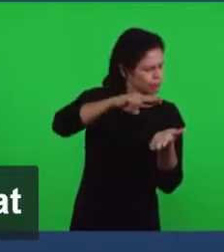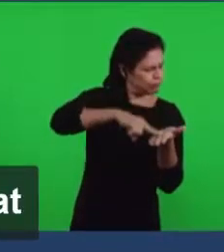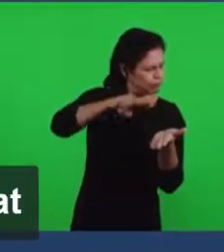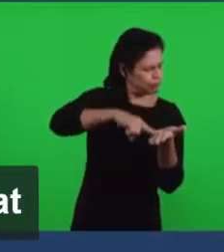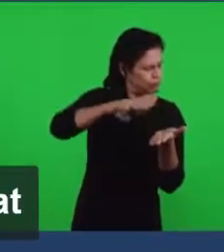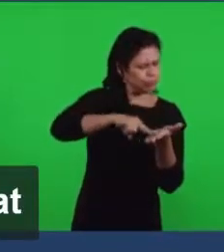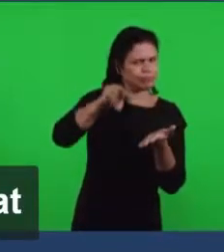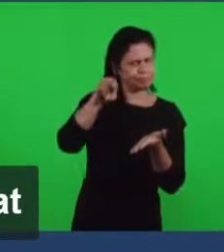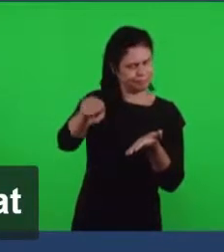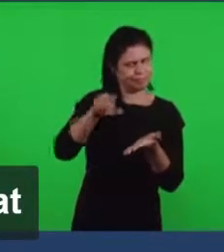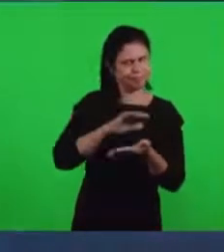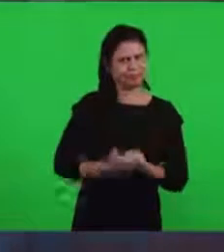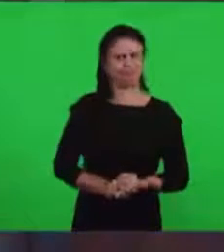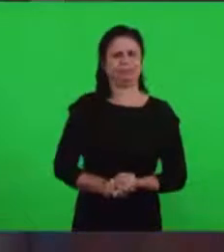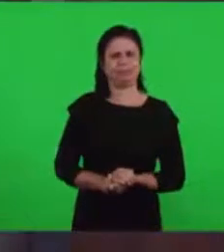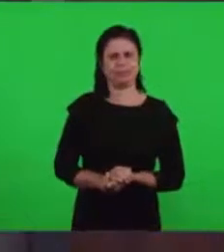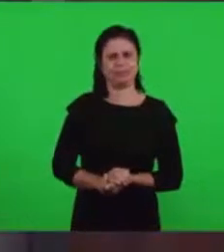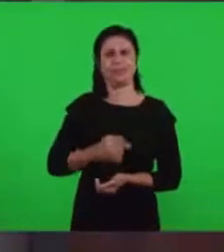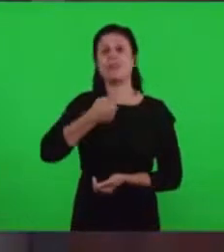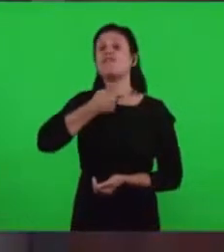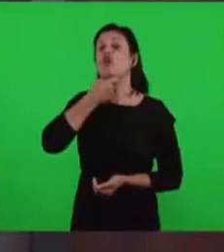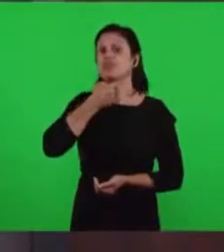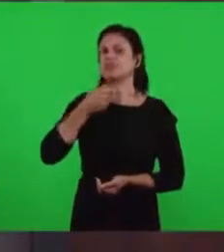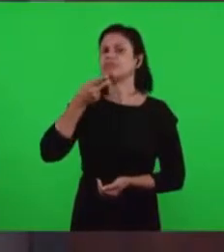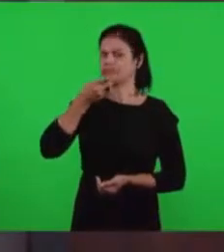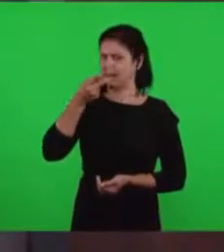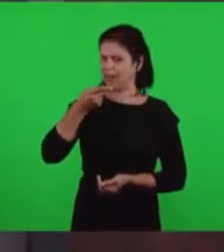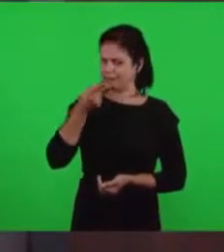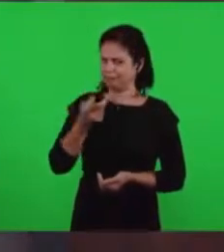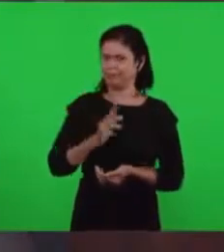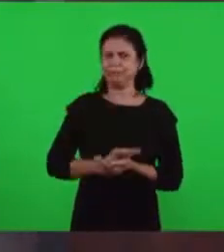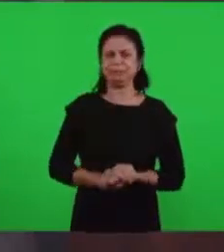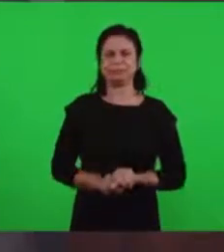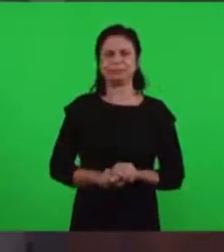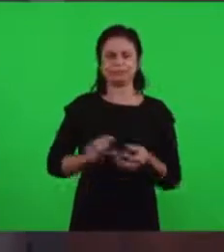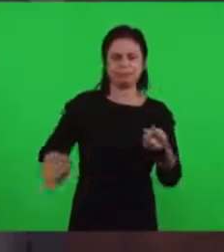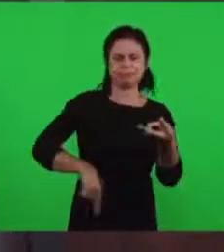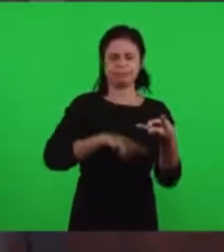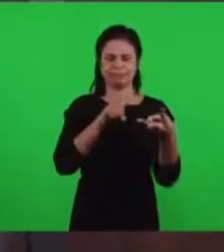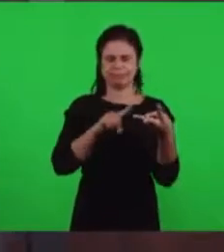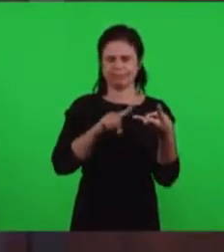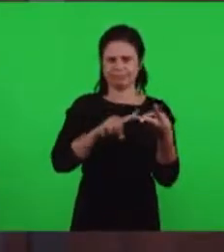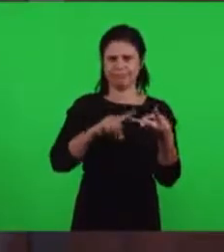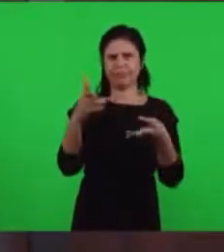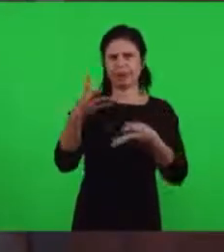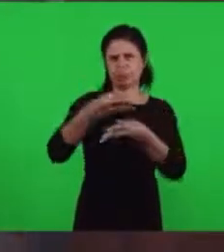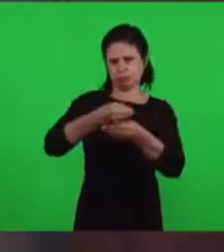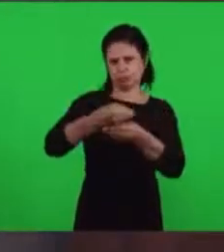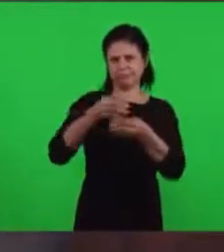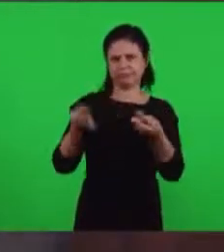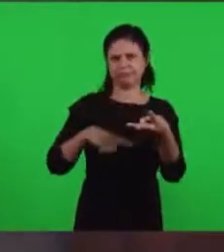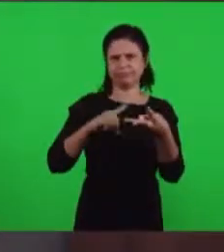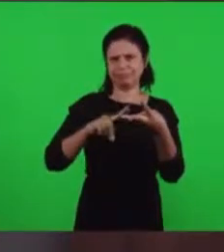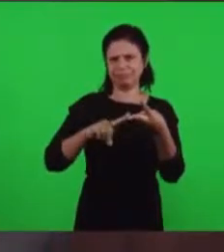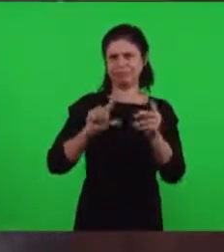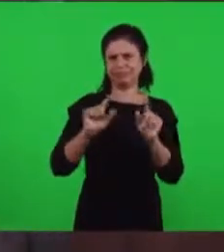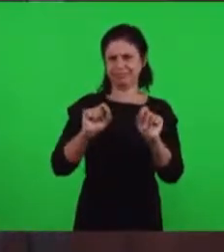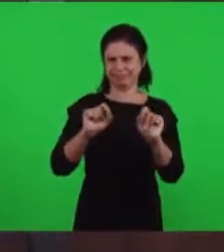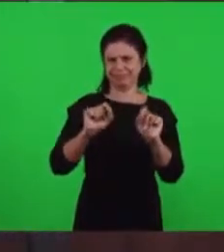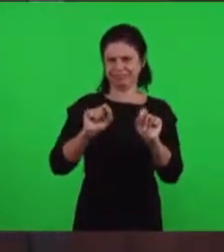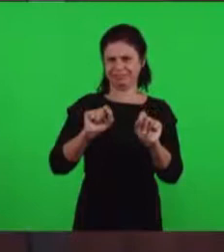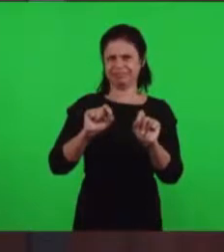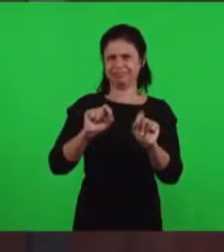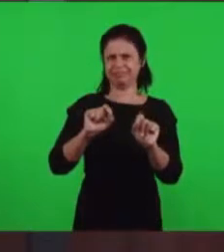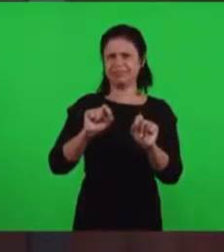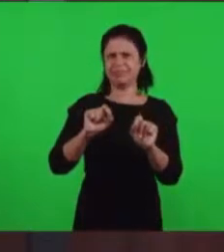é esse povo o que dizia a voz a joão a terceira recapitulação é com relação a quem